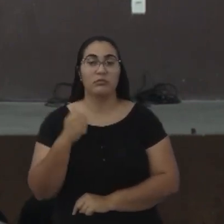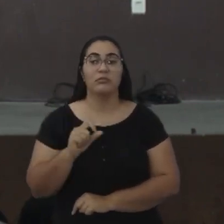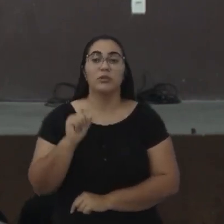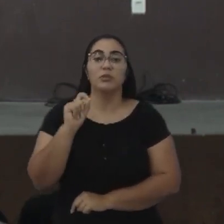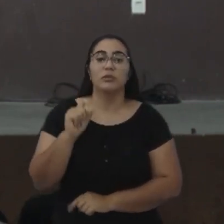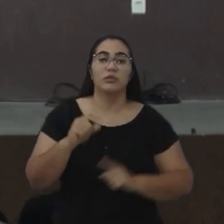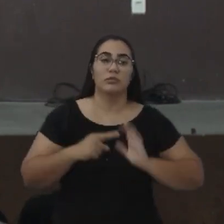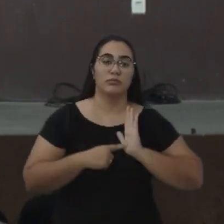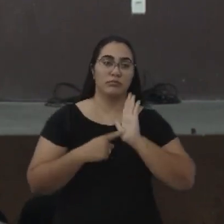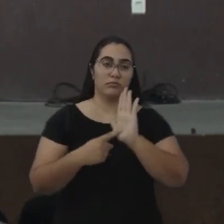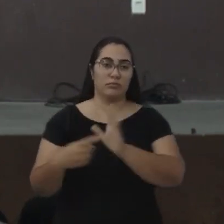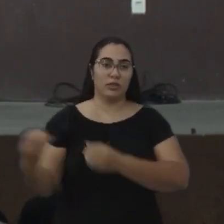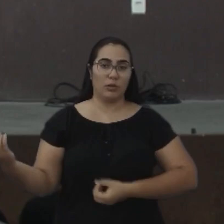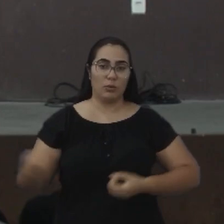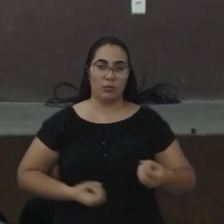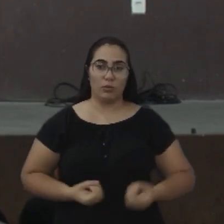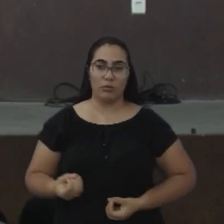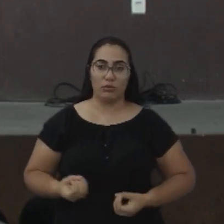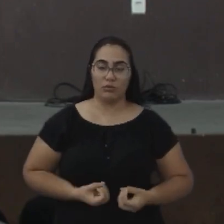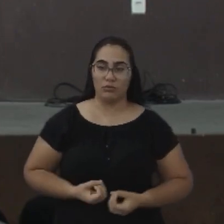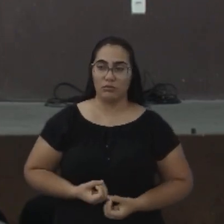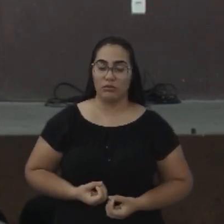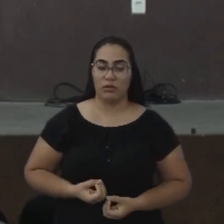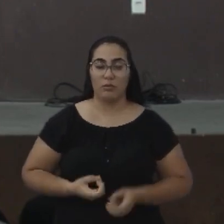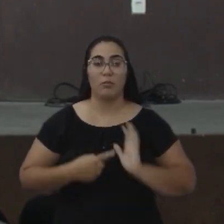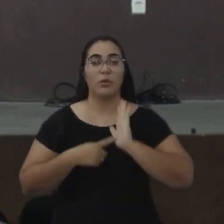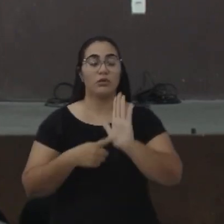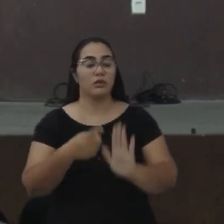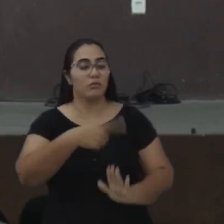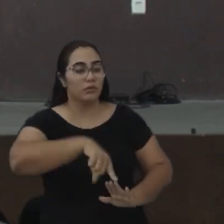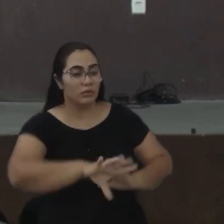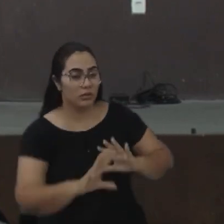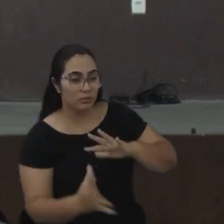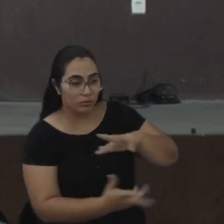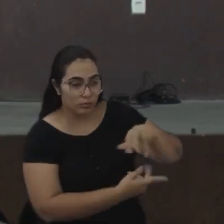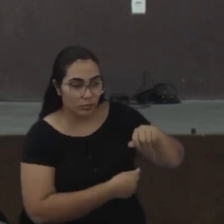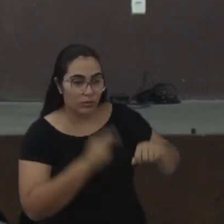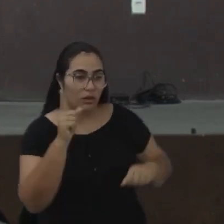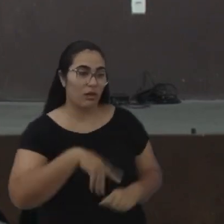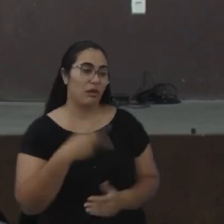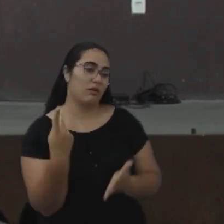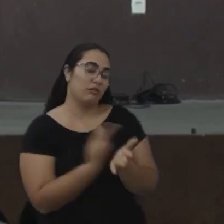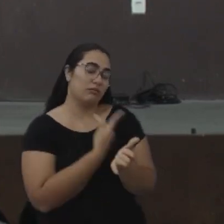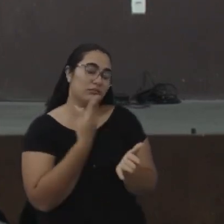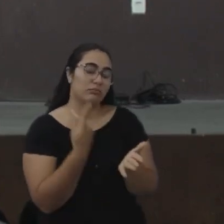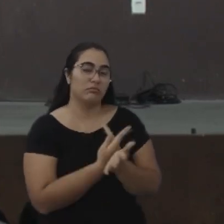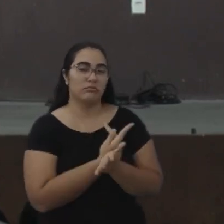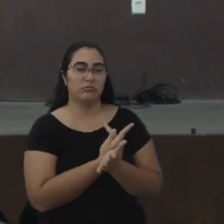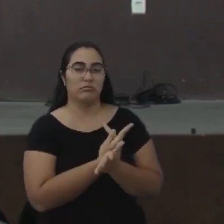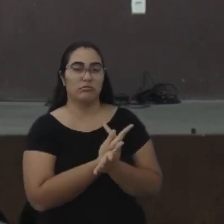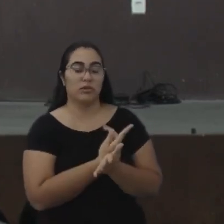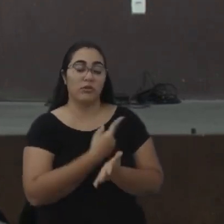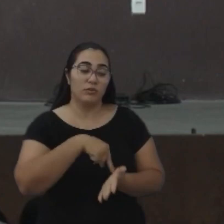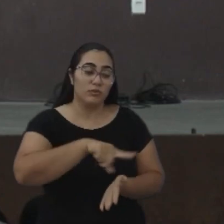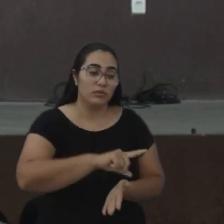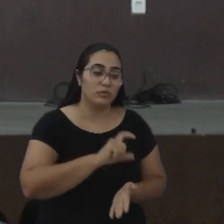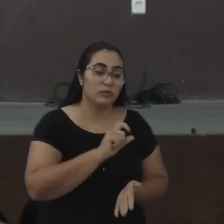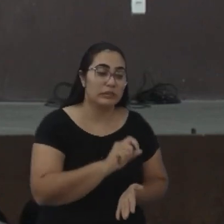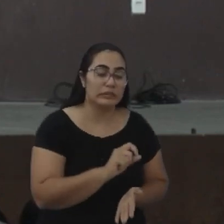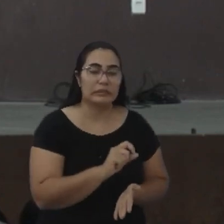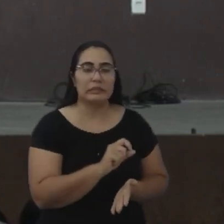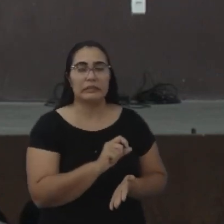essas obras e apontamos para o mundo. Vocês estão em trevas. Isso que vocês estão fazendo é errado. E vocês vão se dar